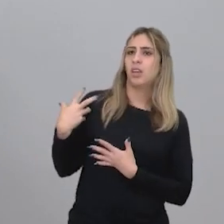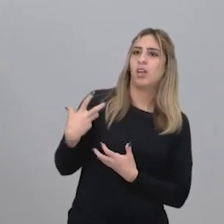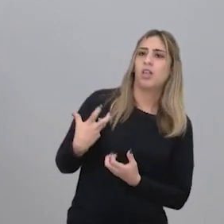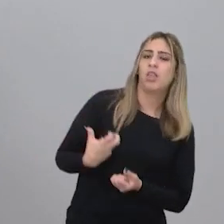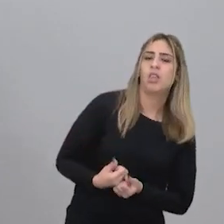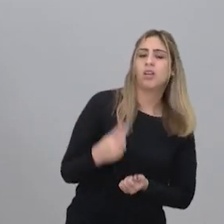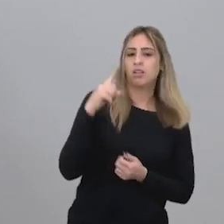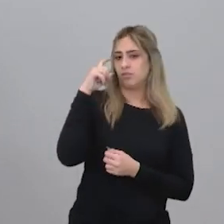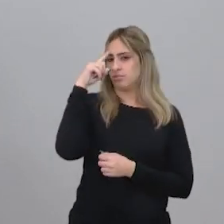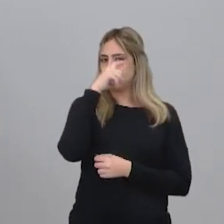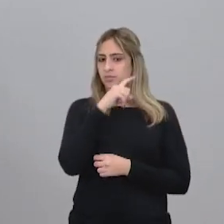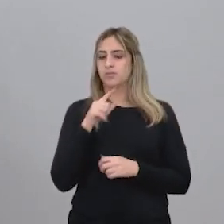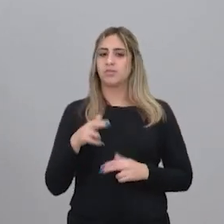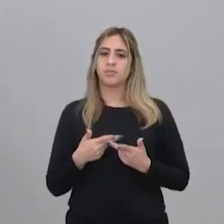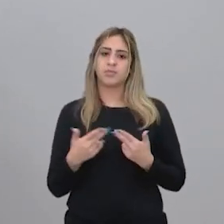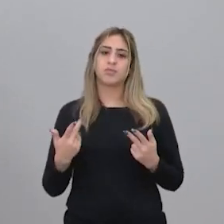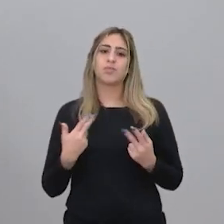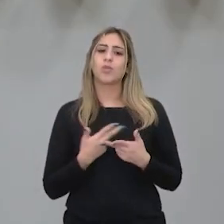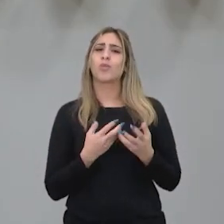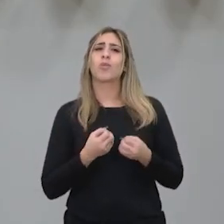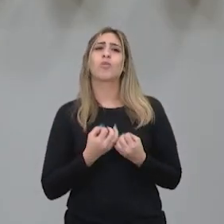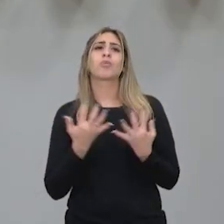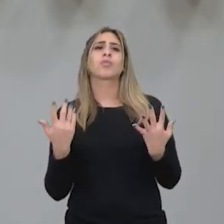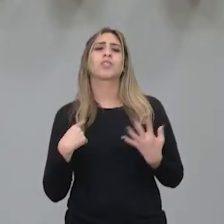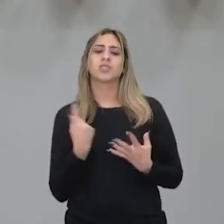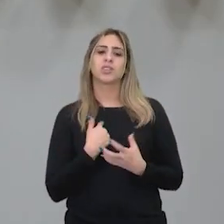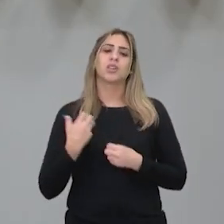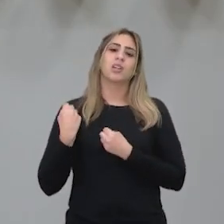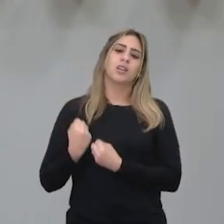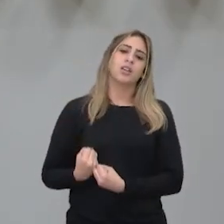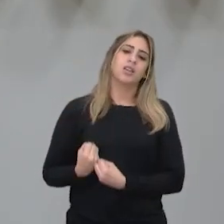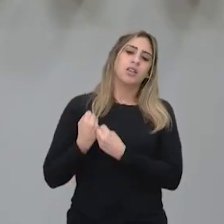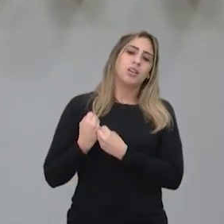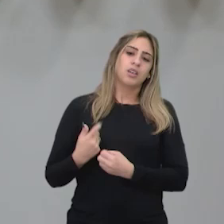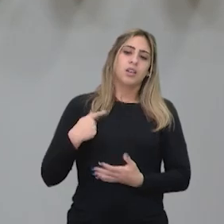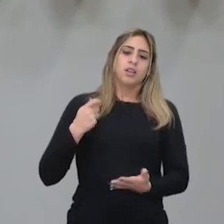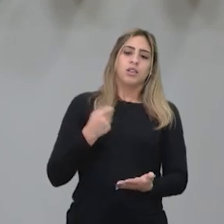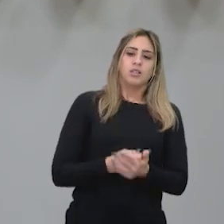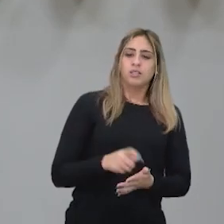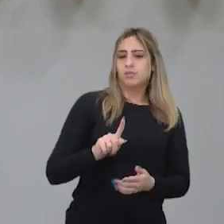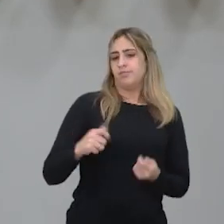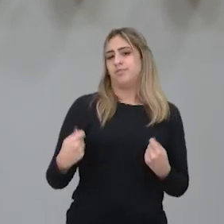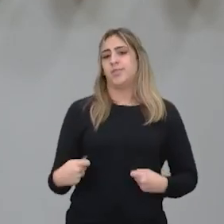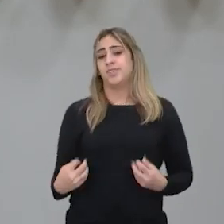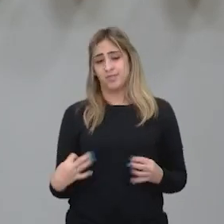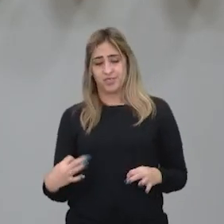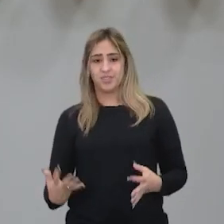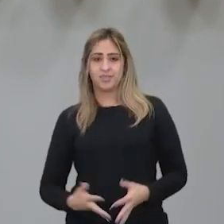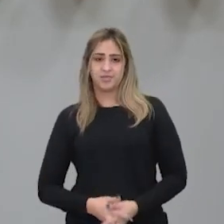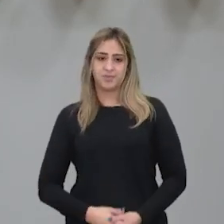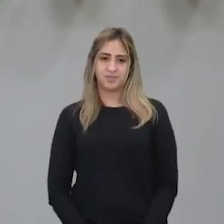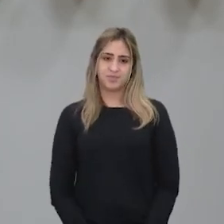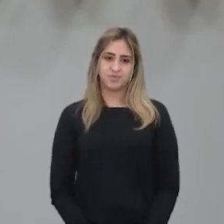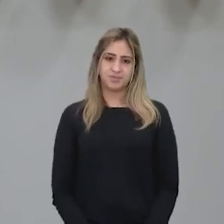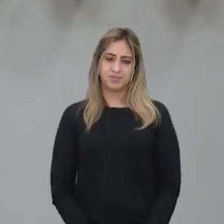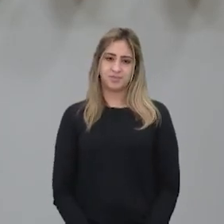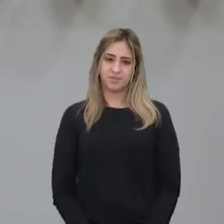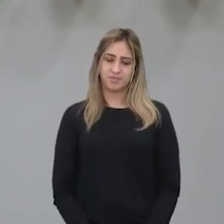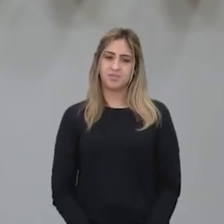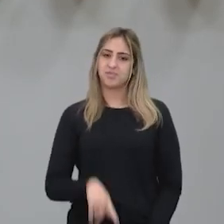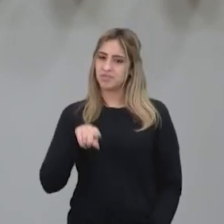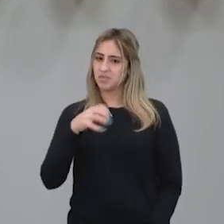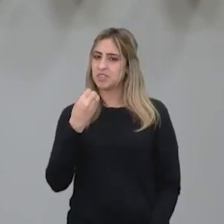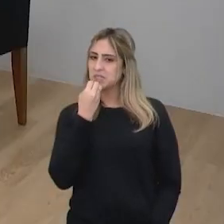desnecessário. E é uma lição para a vida, né? Quantas coisas que a gente carrega, que a gente compra, que a gente não precisa. É verdade. Nossa, você foi